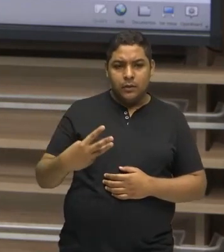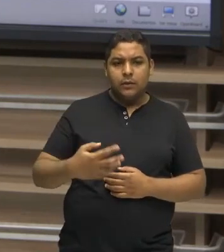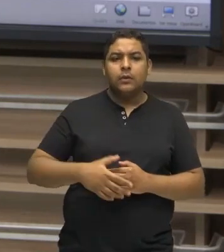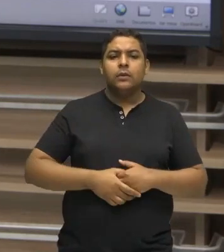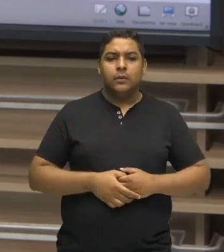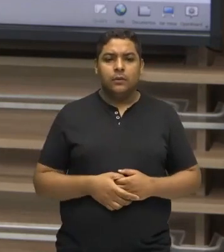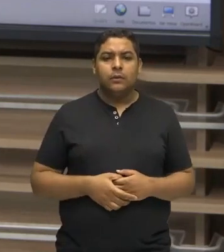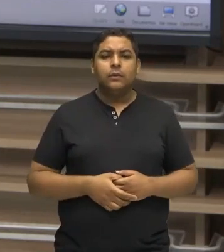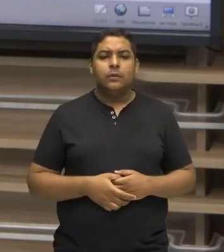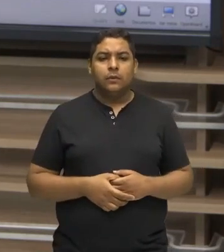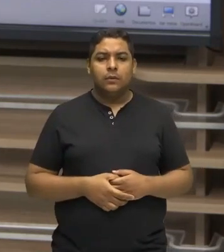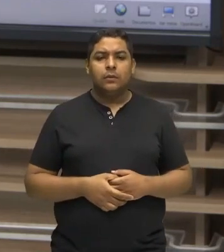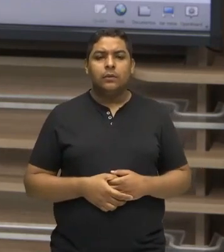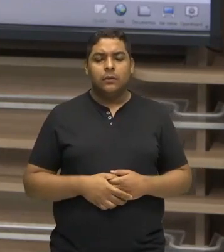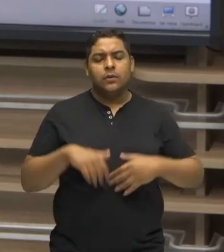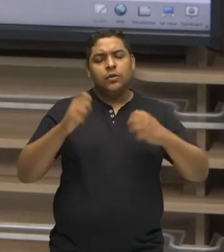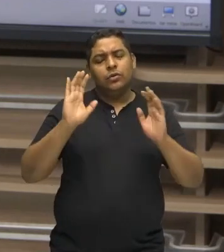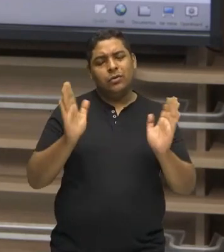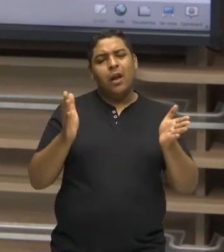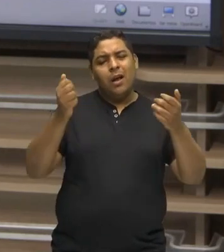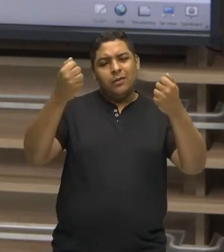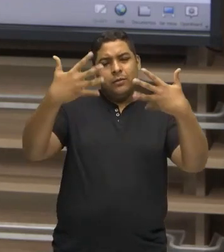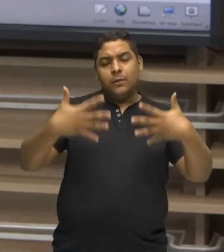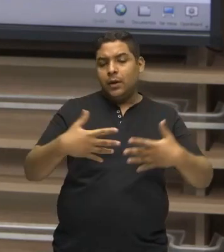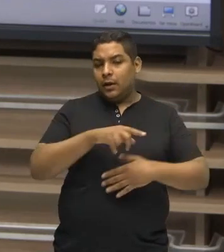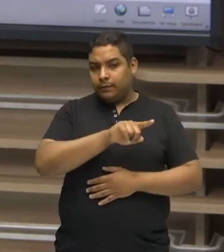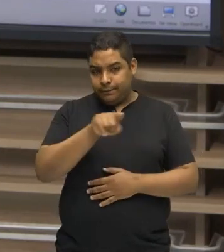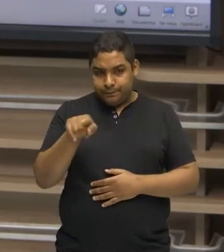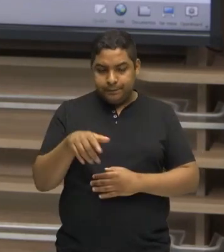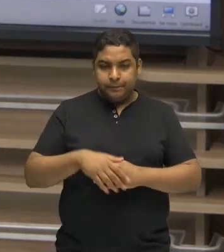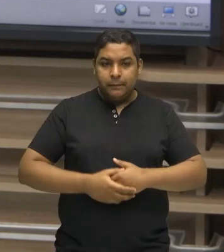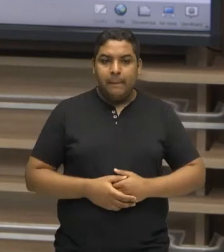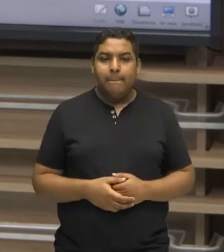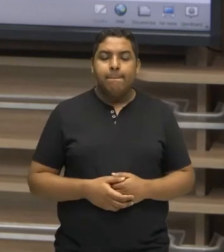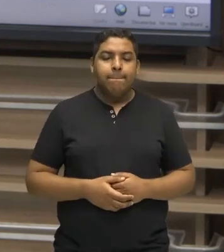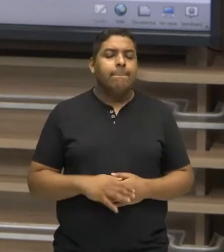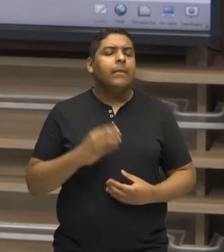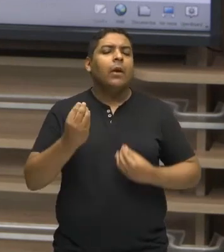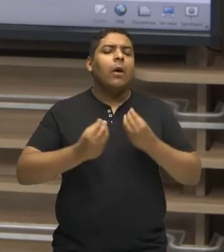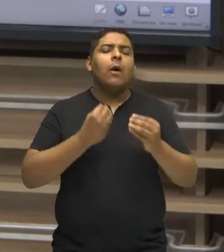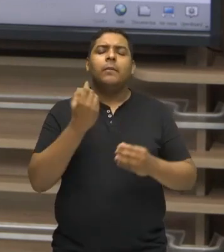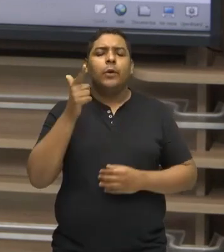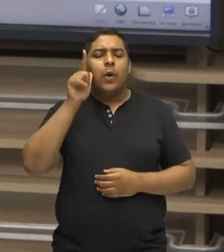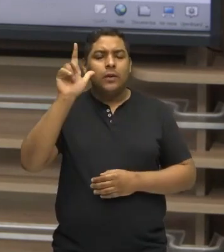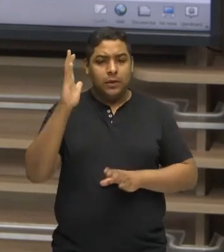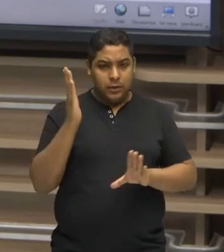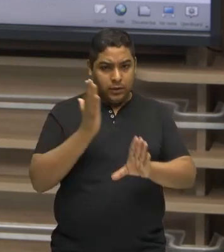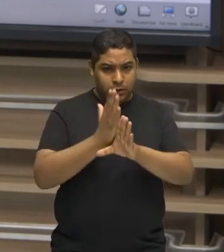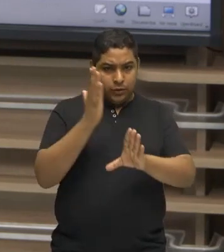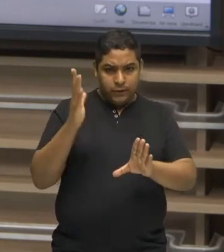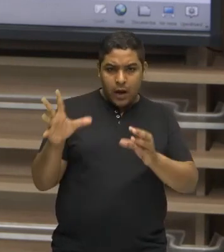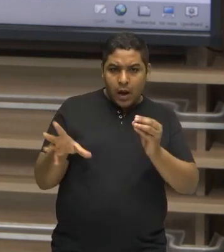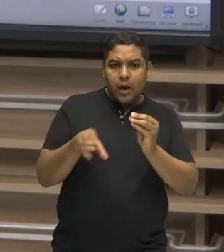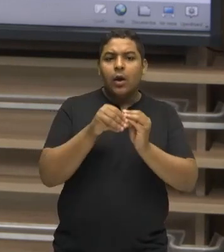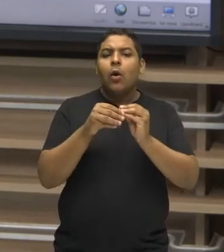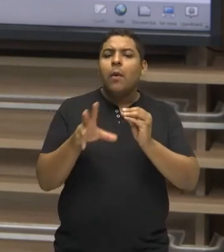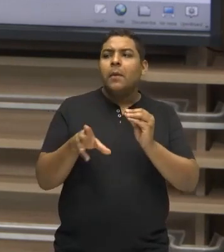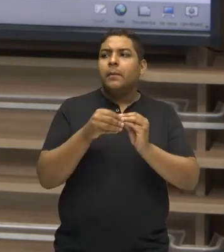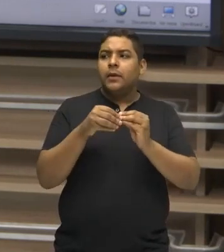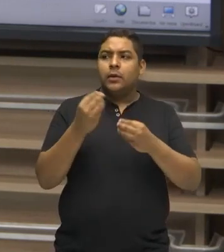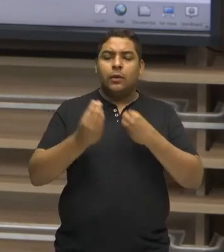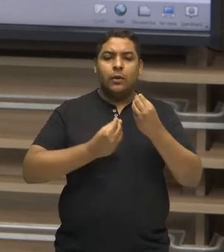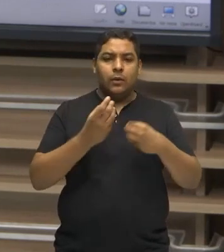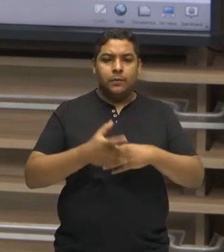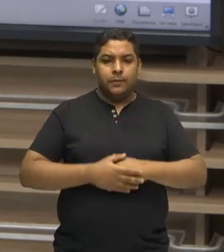como falei para vocês. Então, como que a gente consegue identificar as cores complementares? Como eu mostrei para